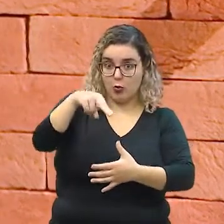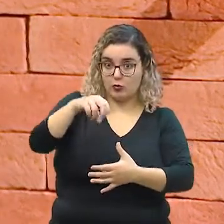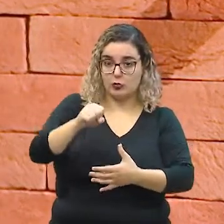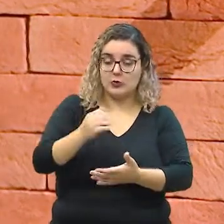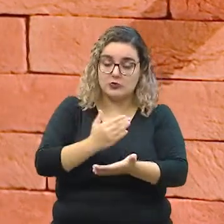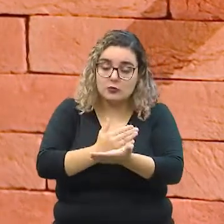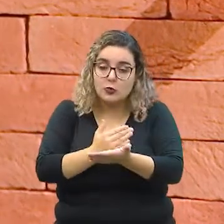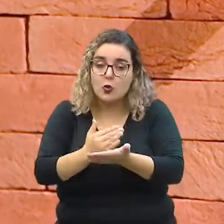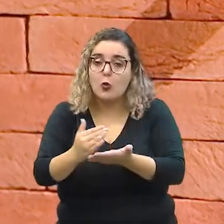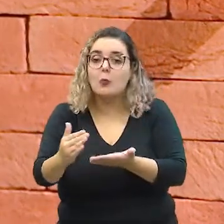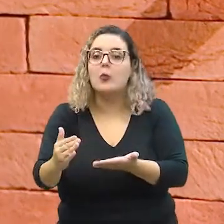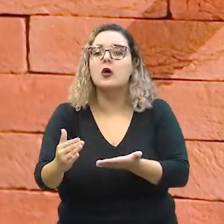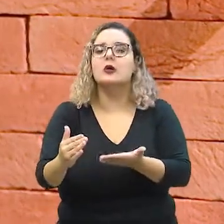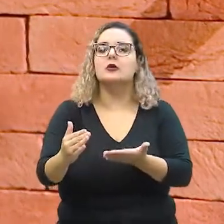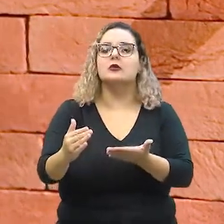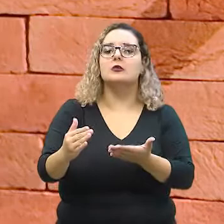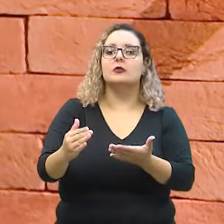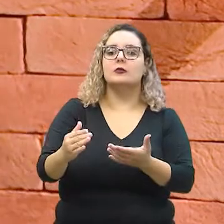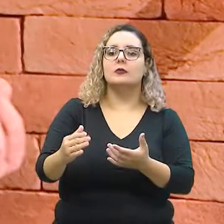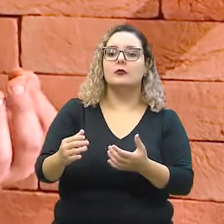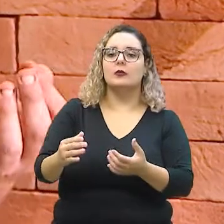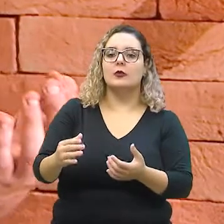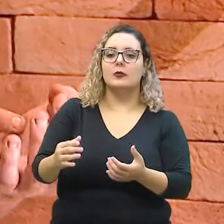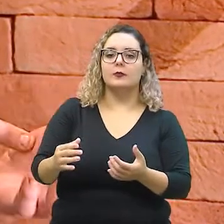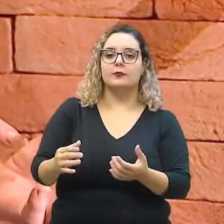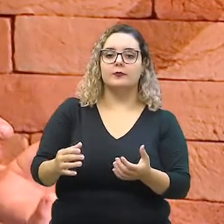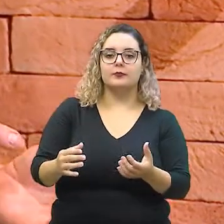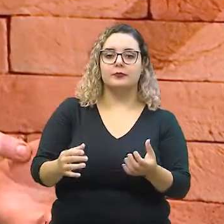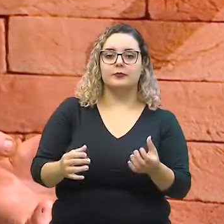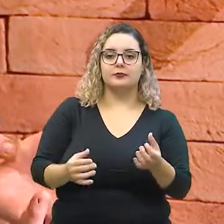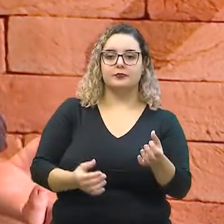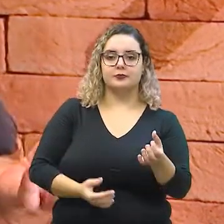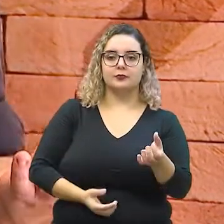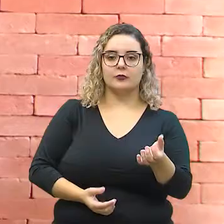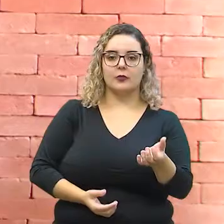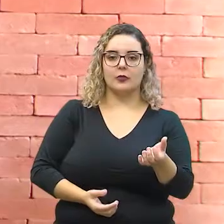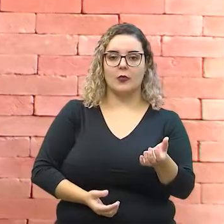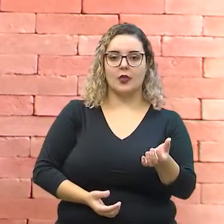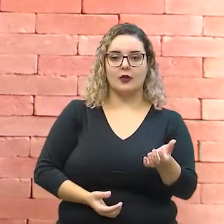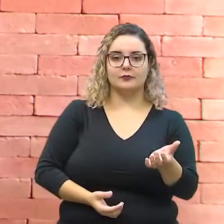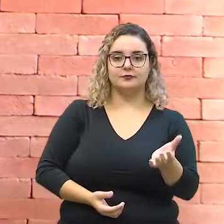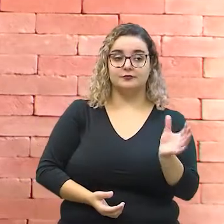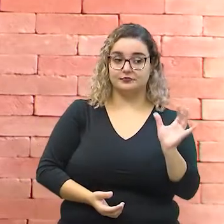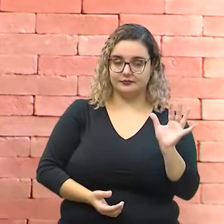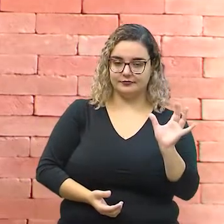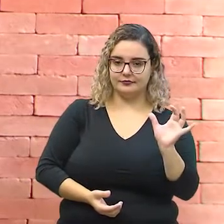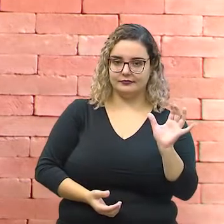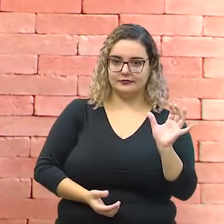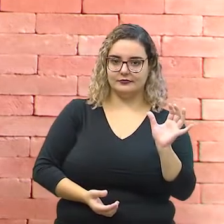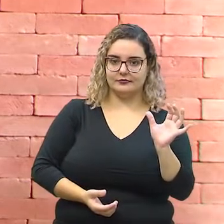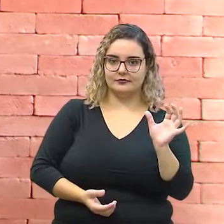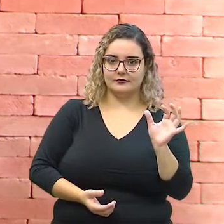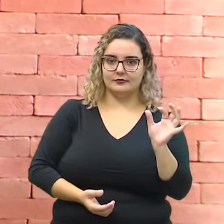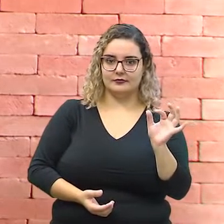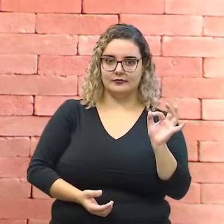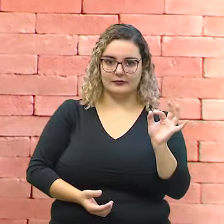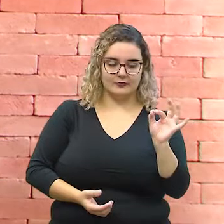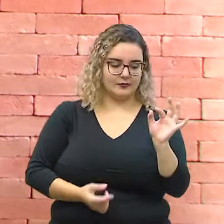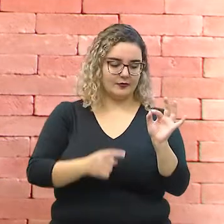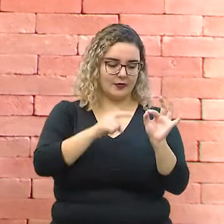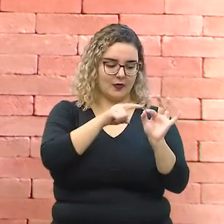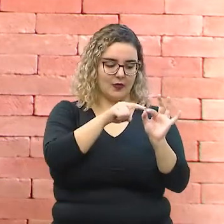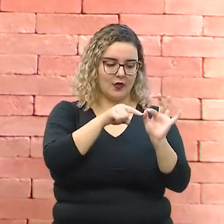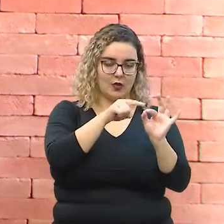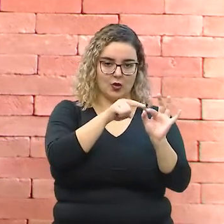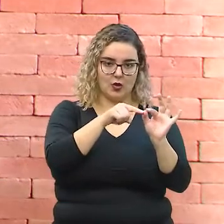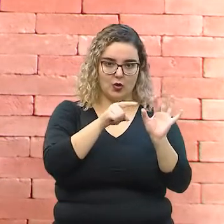iniciantes, é uma coisa que dá certo, assim. Então você pega aqui, ó, na mão e faz assim com o dedo, pinça. Polegar e